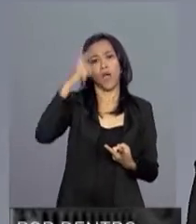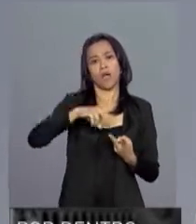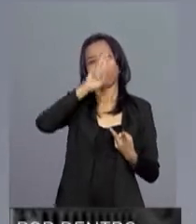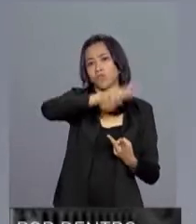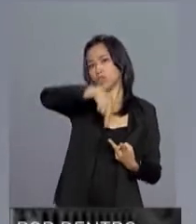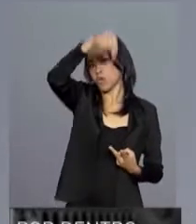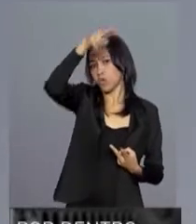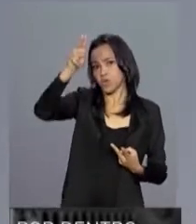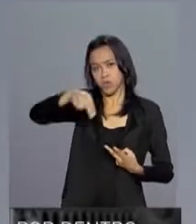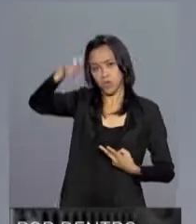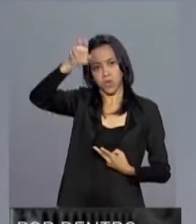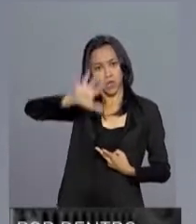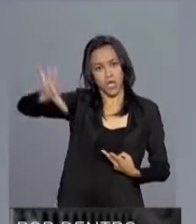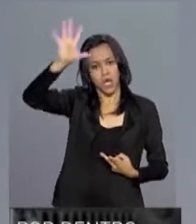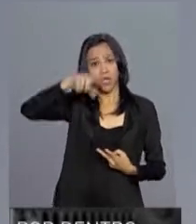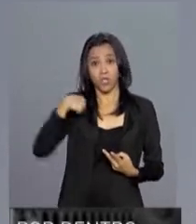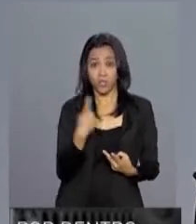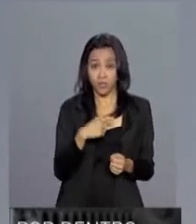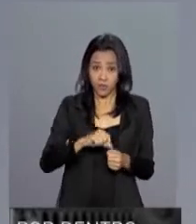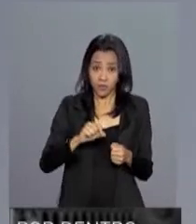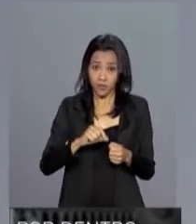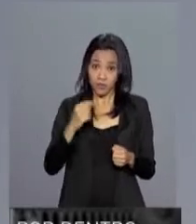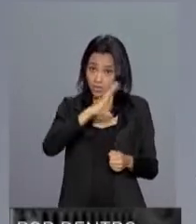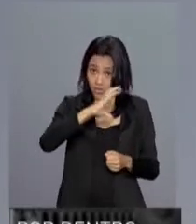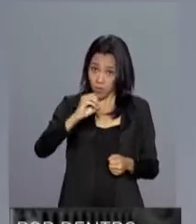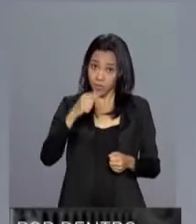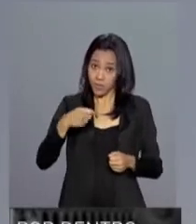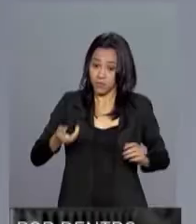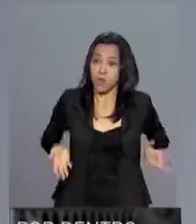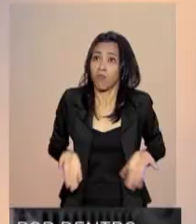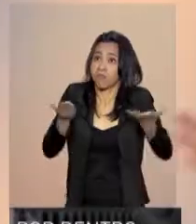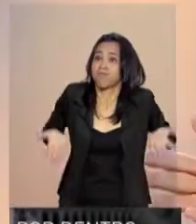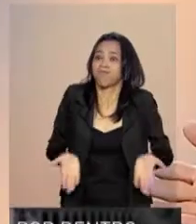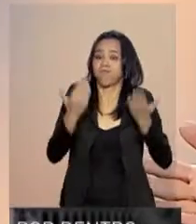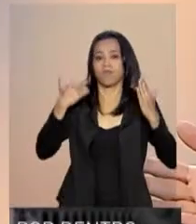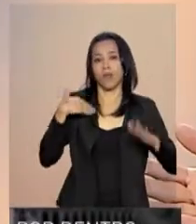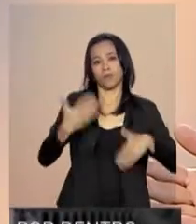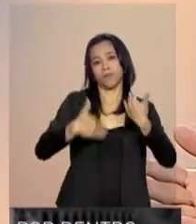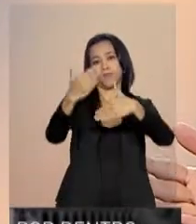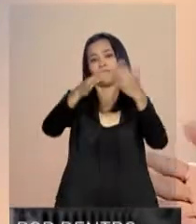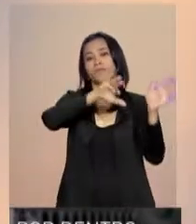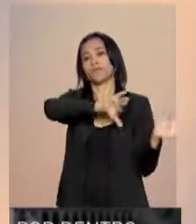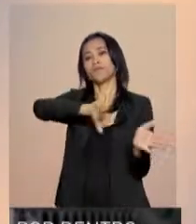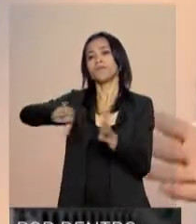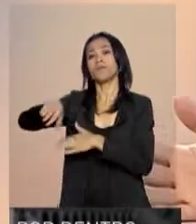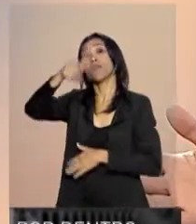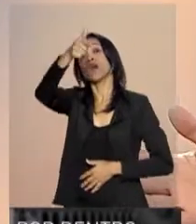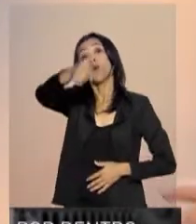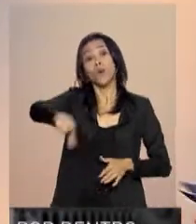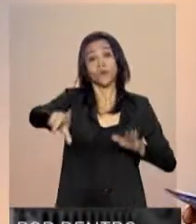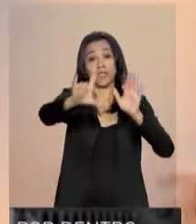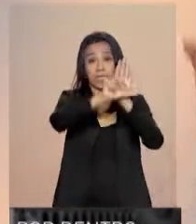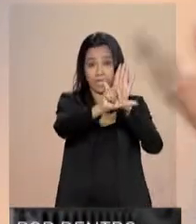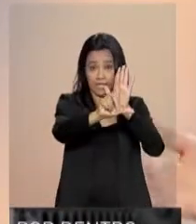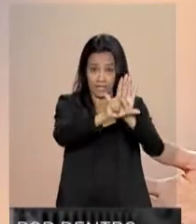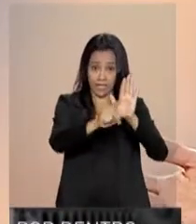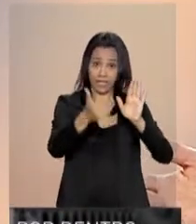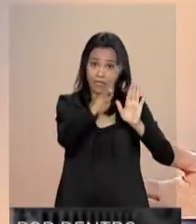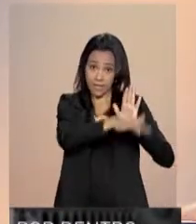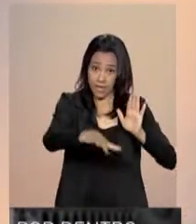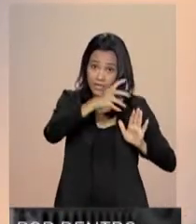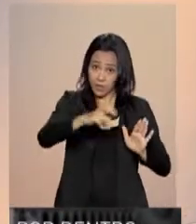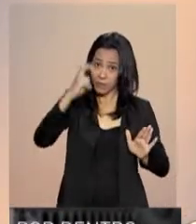que nós precisamos estimular promover potencializar vamos falar um pouquinho da lei por nela sempre alvo de muitas críticas